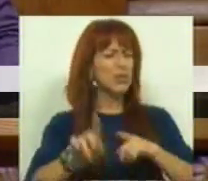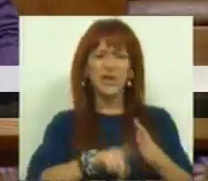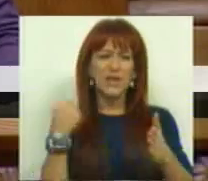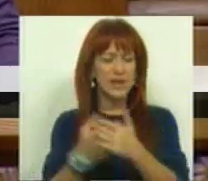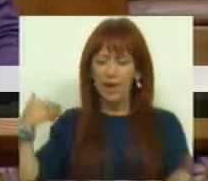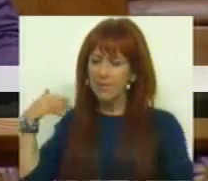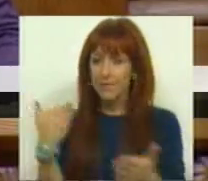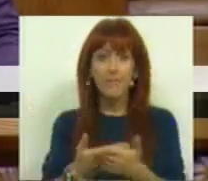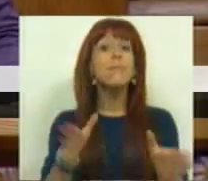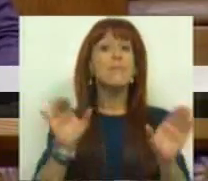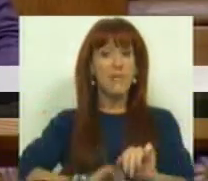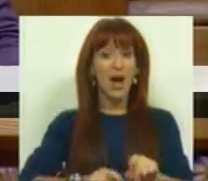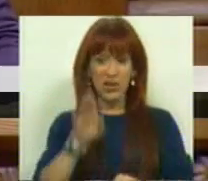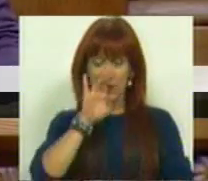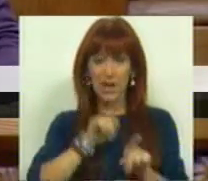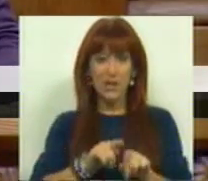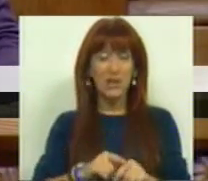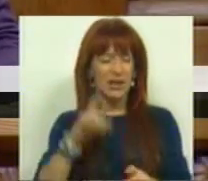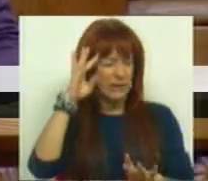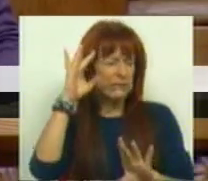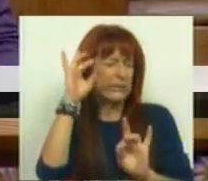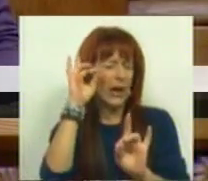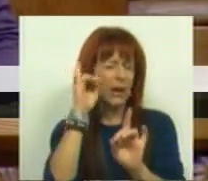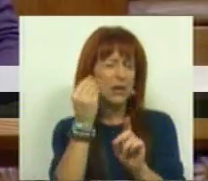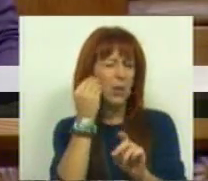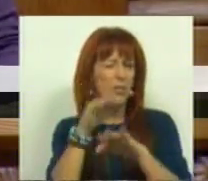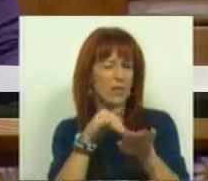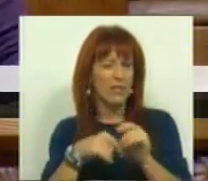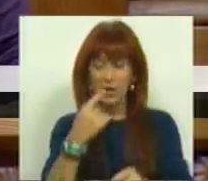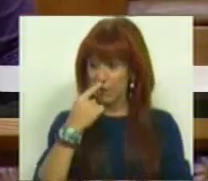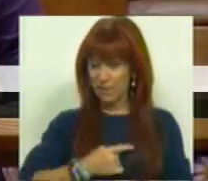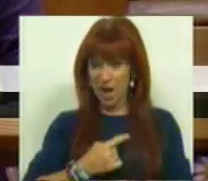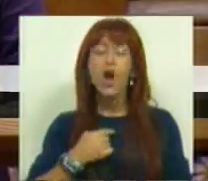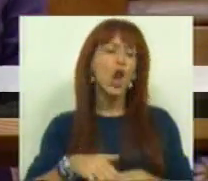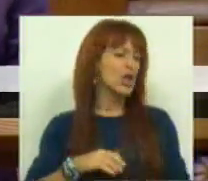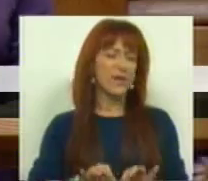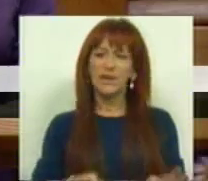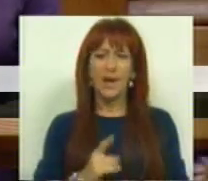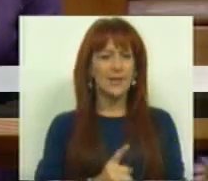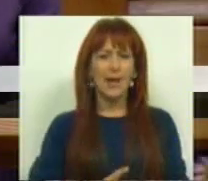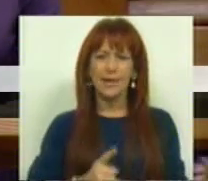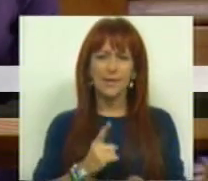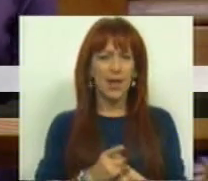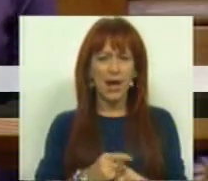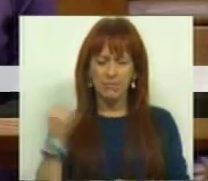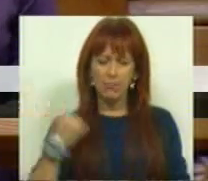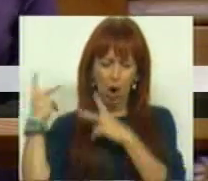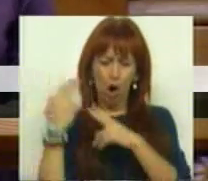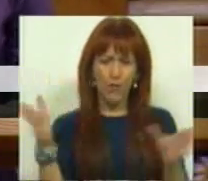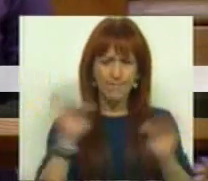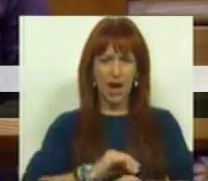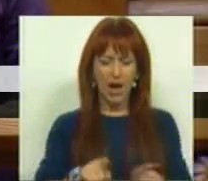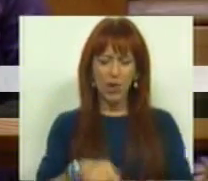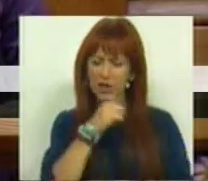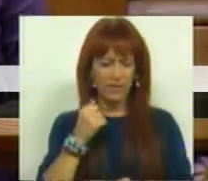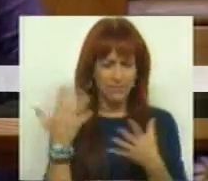sempre. E se a receita fundamentalista falhar, fazemos o mesmo do costume. Mais austeridade,